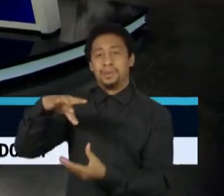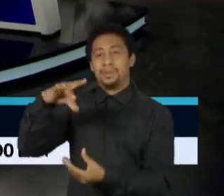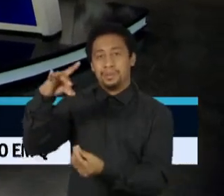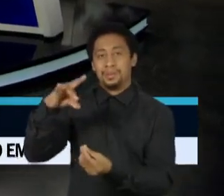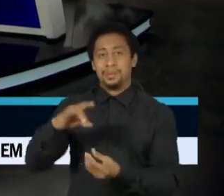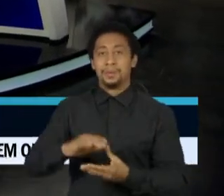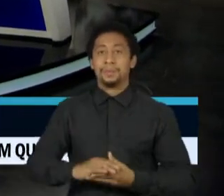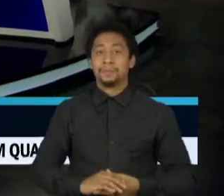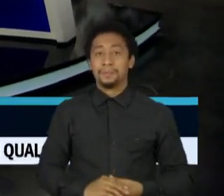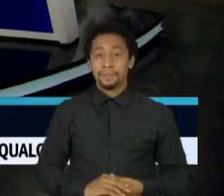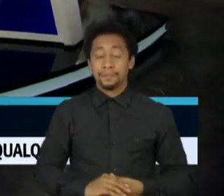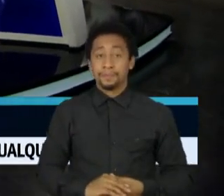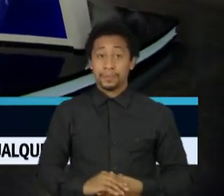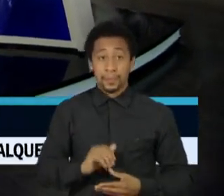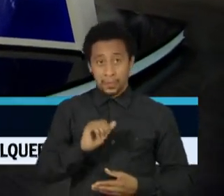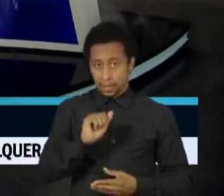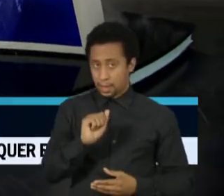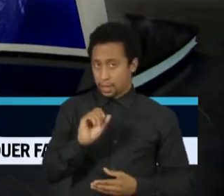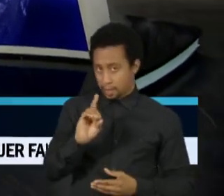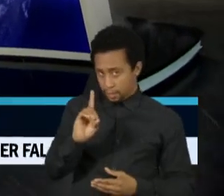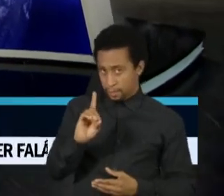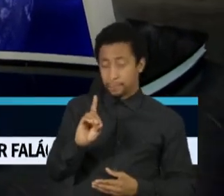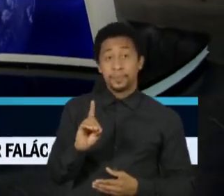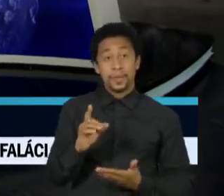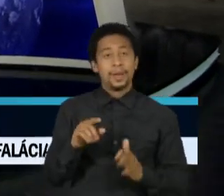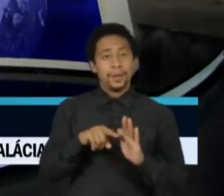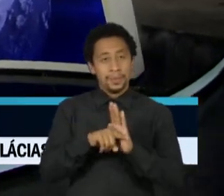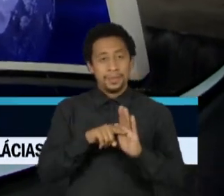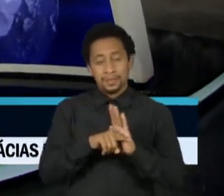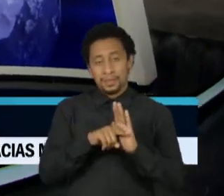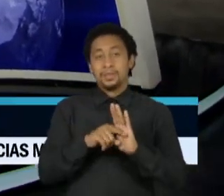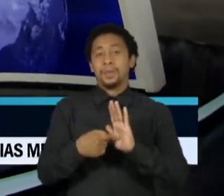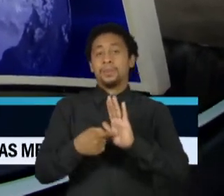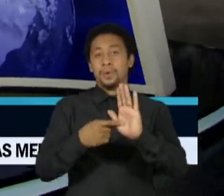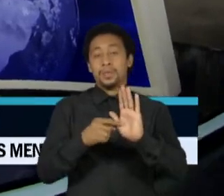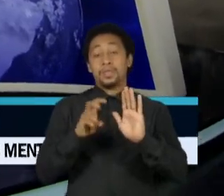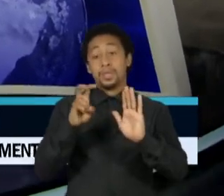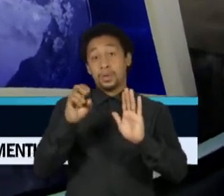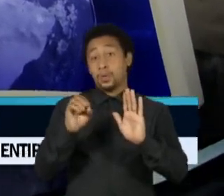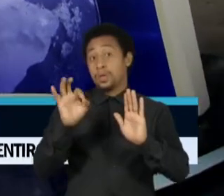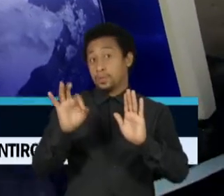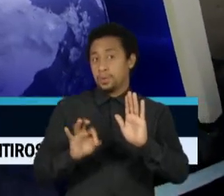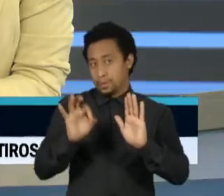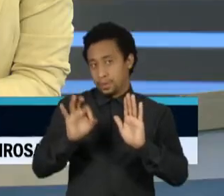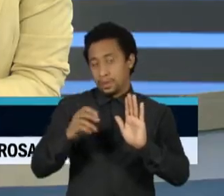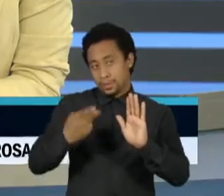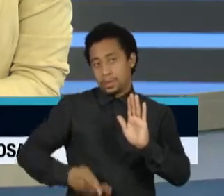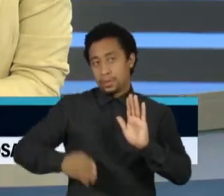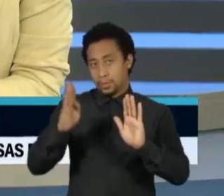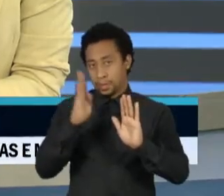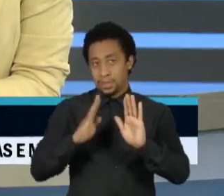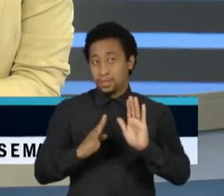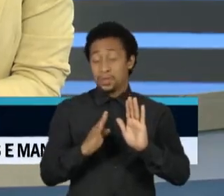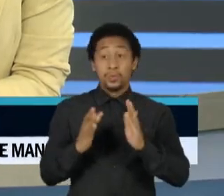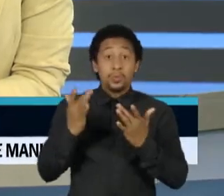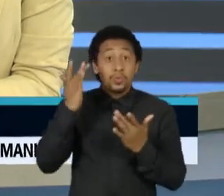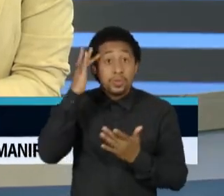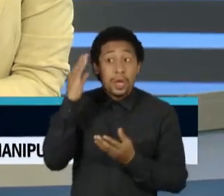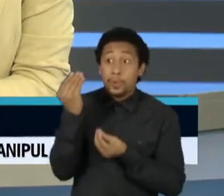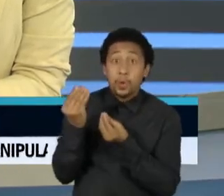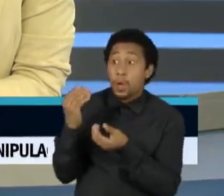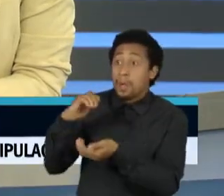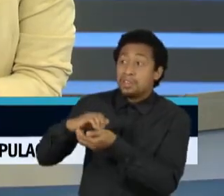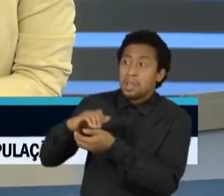Adê, segundo a pesquisa Quest, 72% dos brasileiros não sabem o que faz o STF. E de 10, 8 a